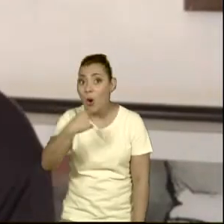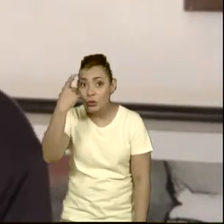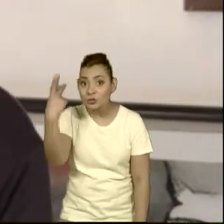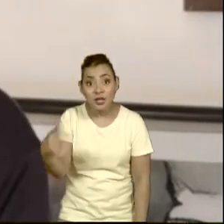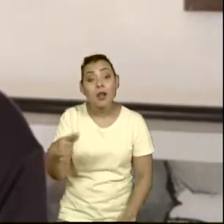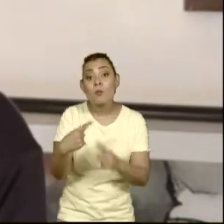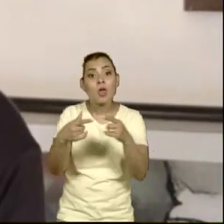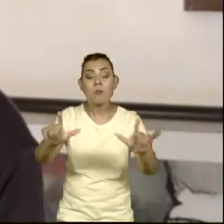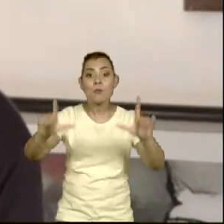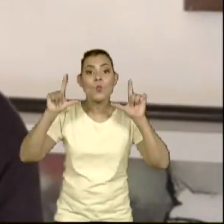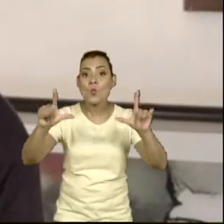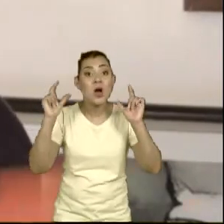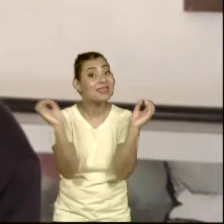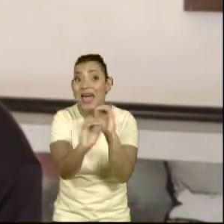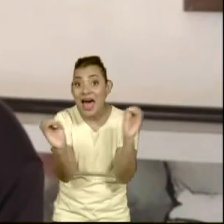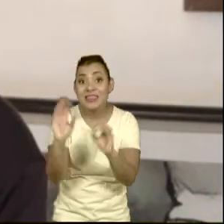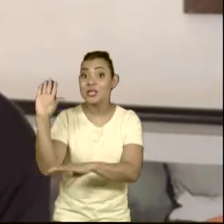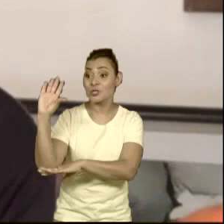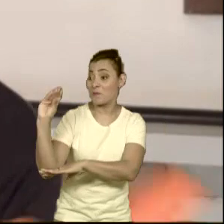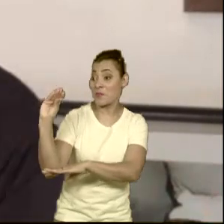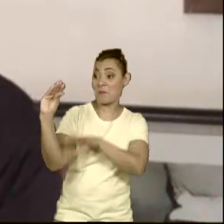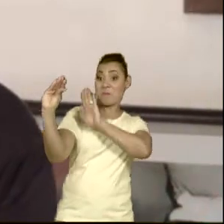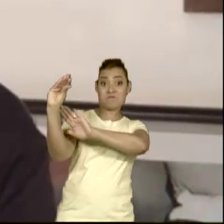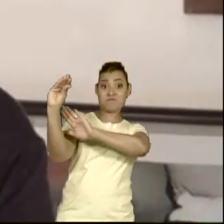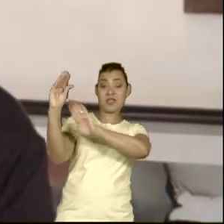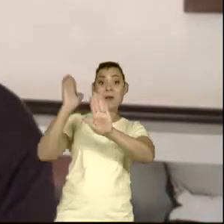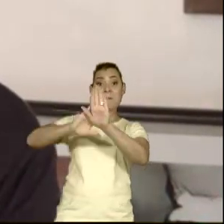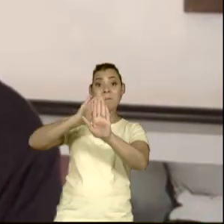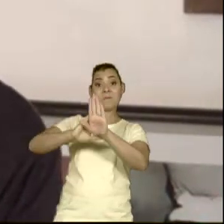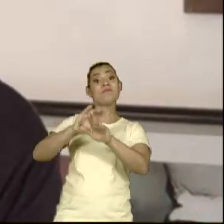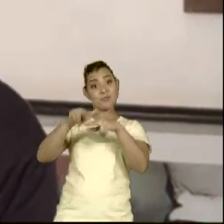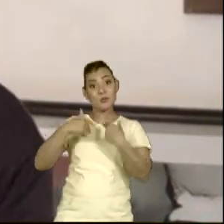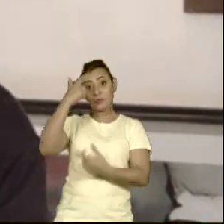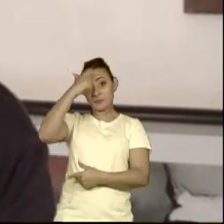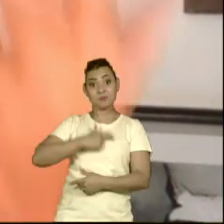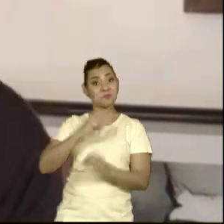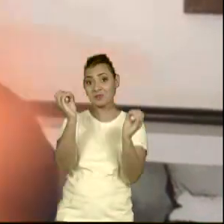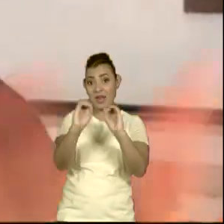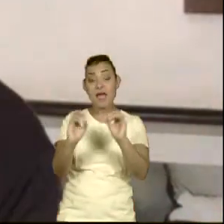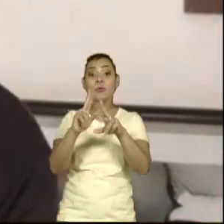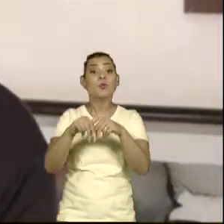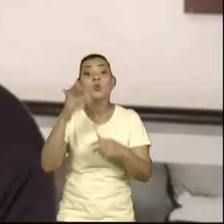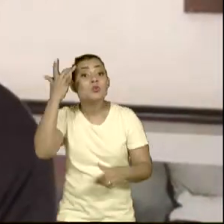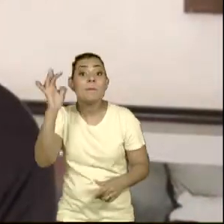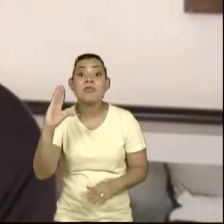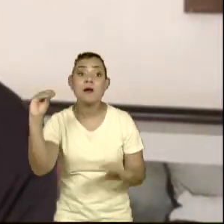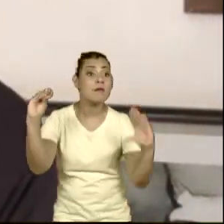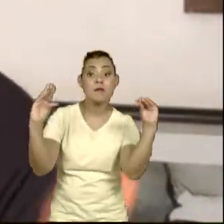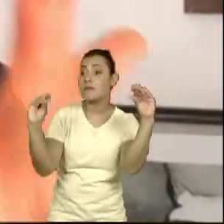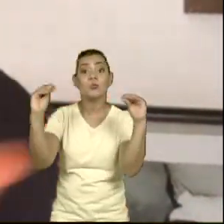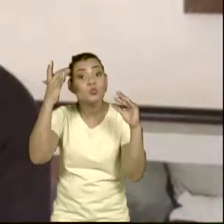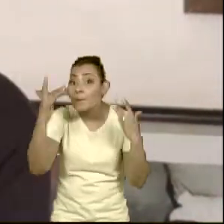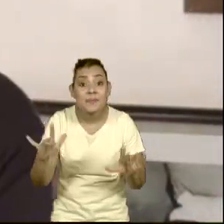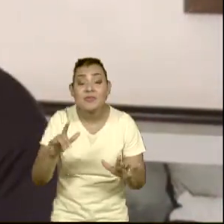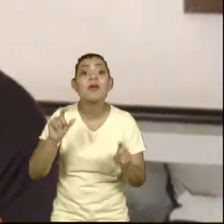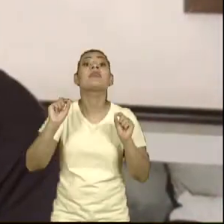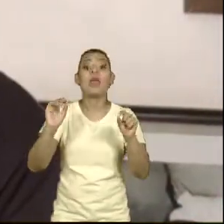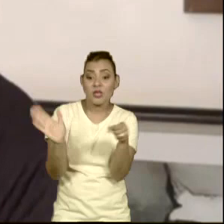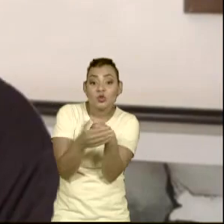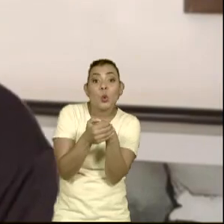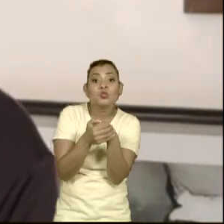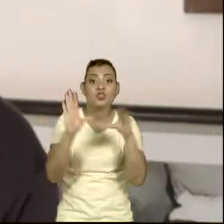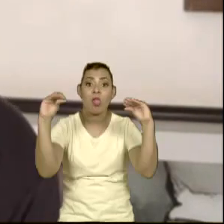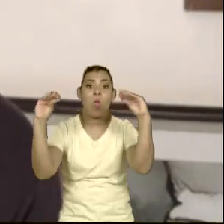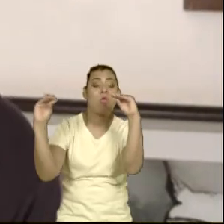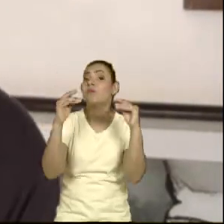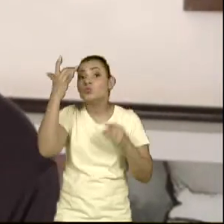muito pouco aparecia. A maioria dos atores do programa também manipulavam bonecos, mas eu não sabia quem dava vida, quem dava voz a eles. Eu não via embaixo quem dava